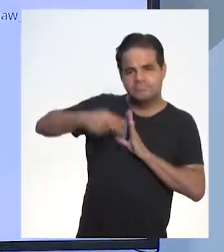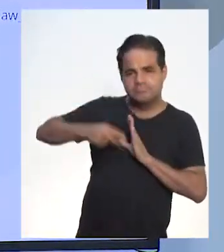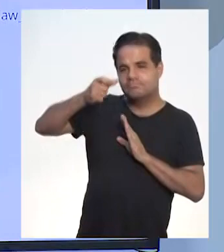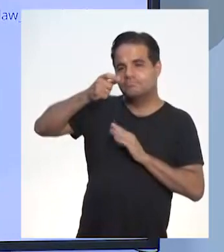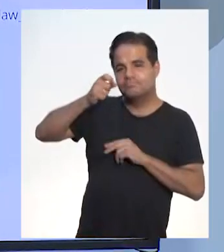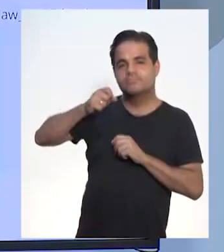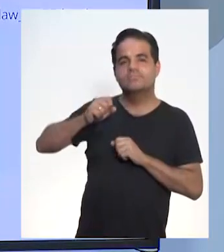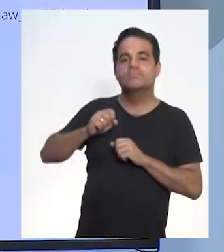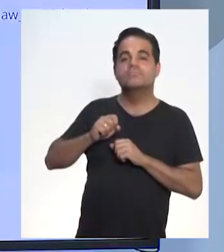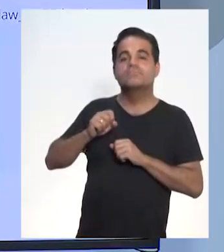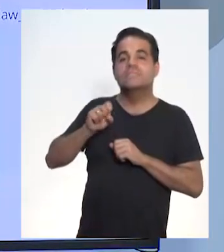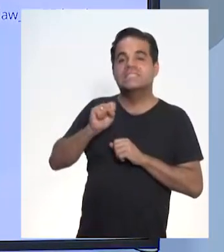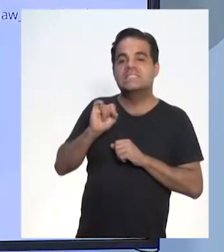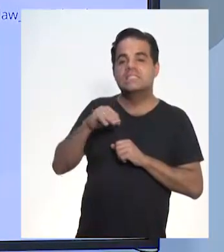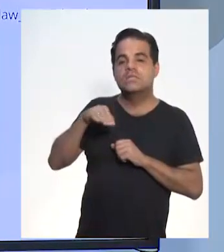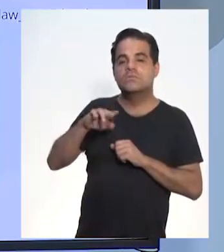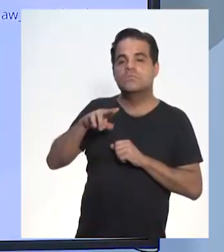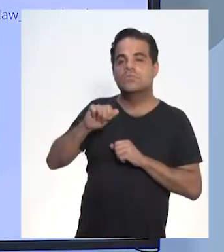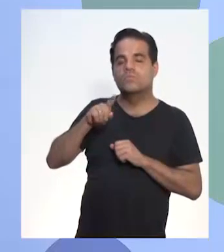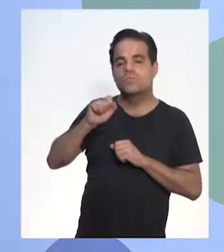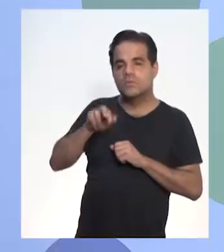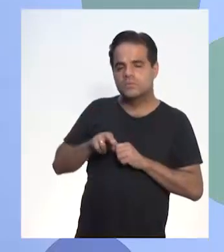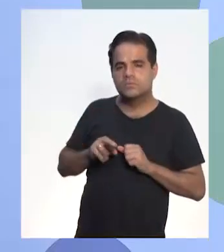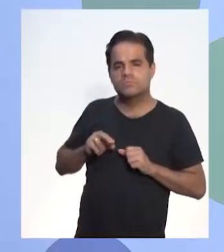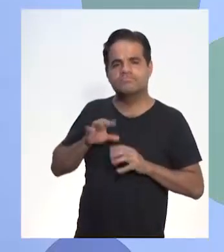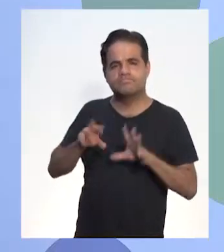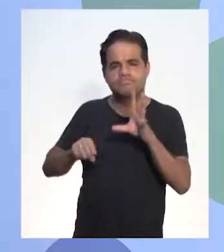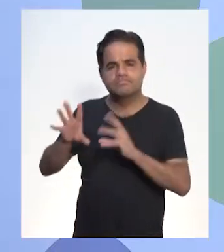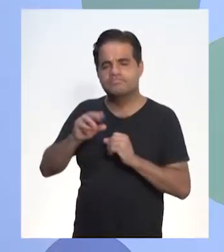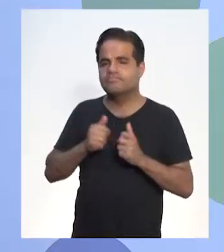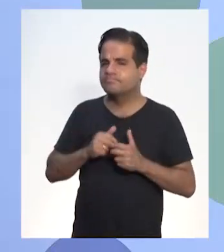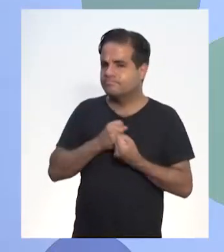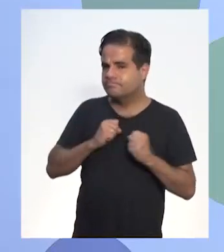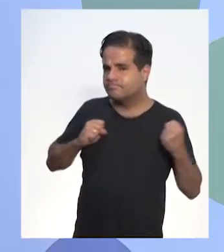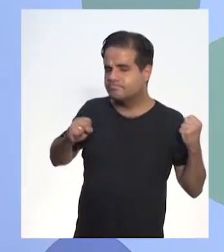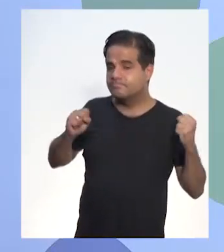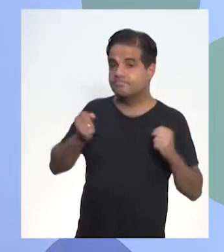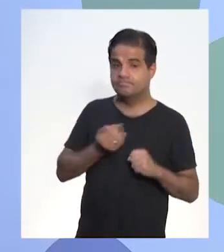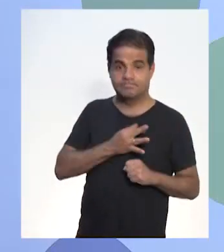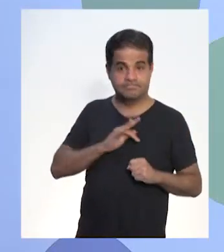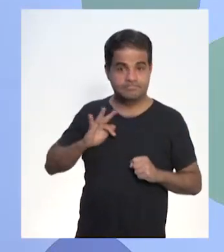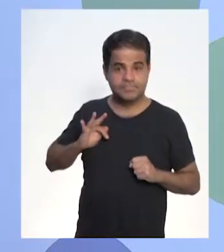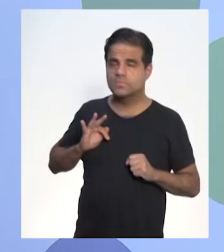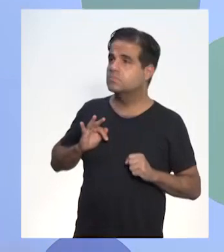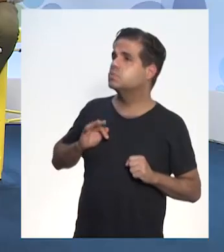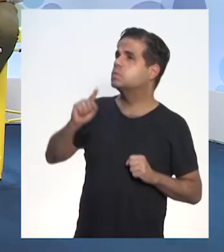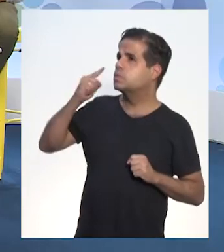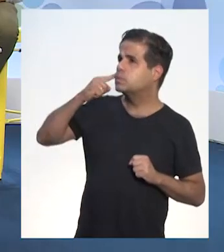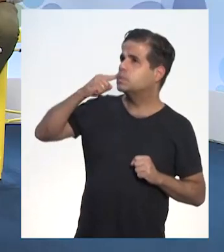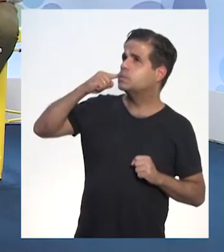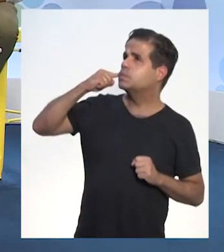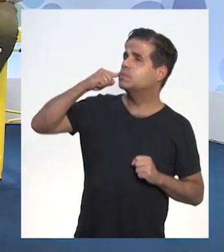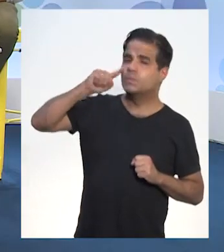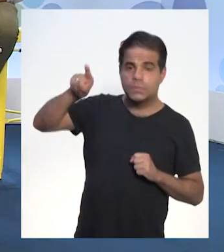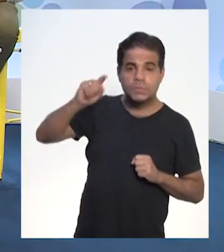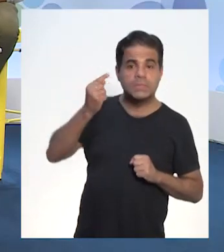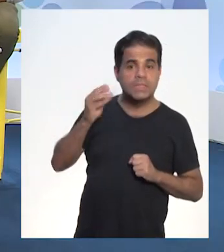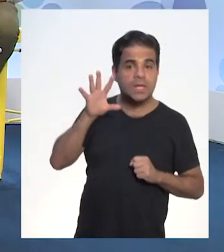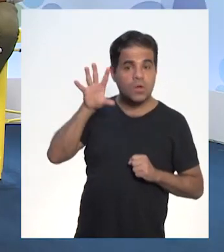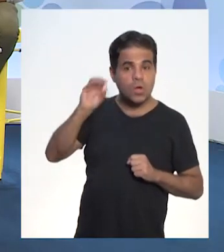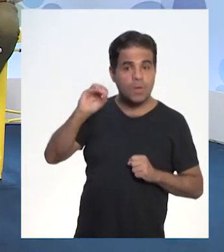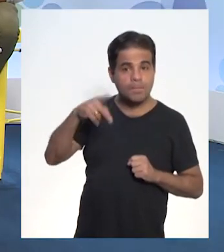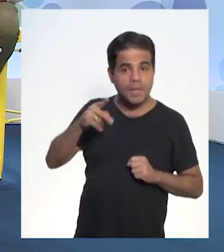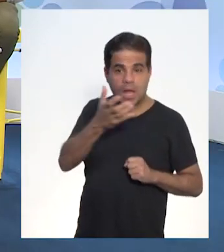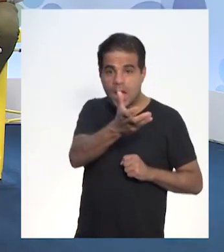esse simulador para a gente manipular e falar um pouquinho dessas grandezas físicas? Vamos operar aqui agora o simulador, né, Giba? Quer operar o simulador